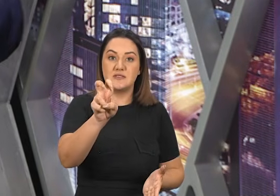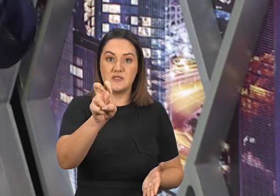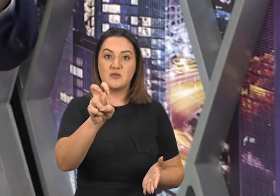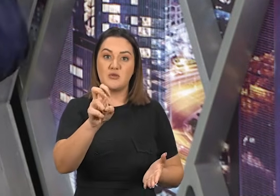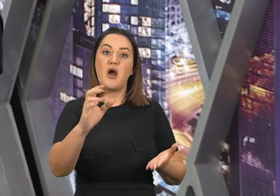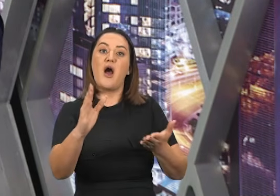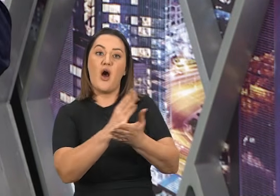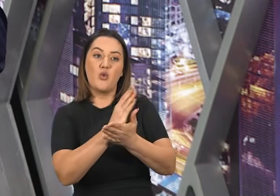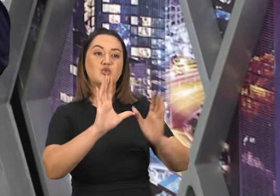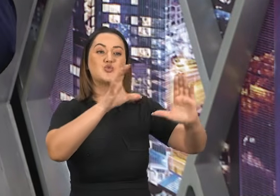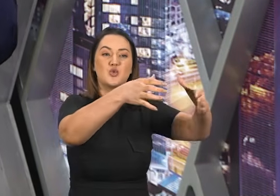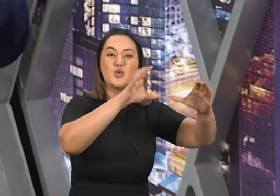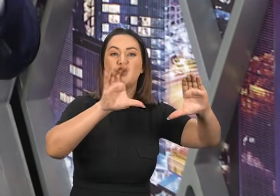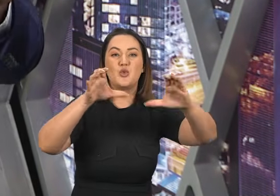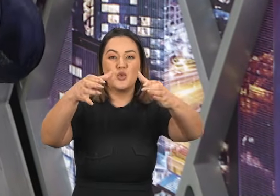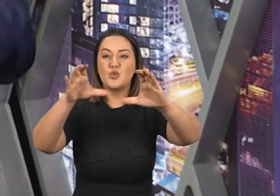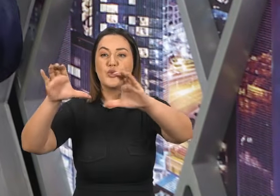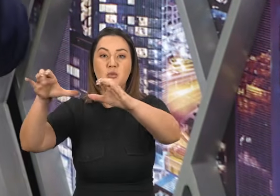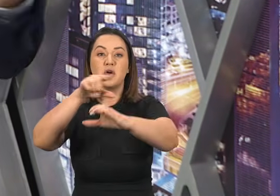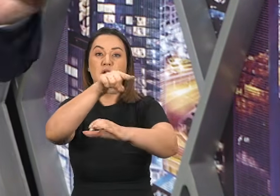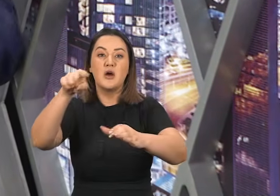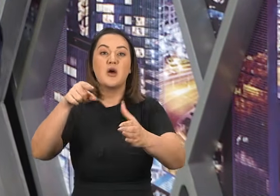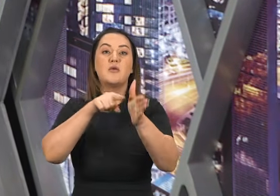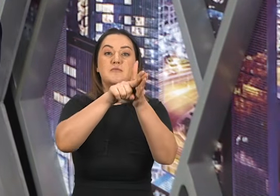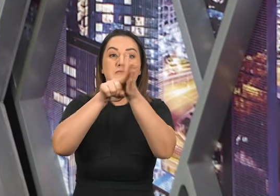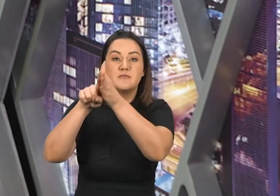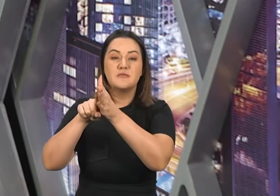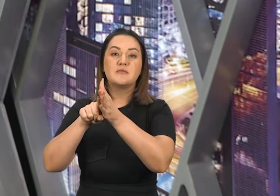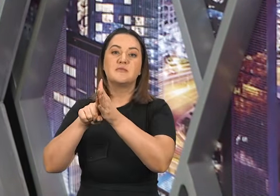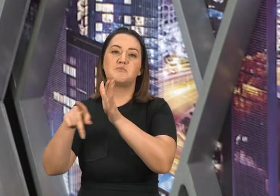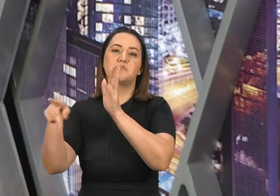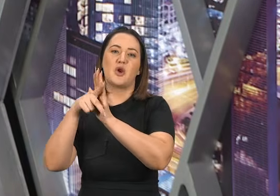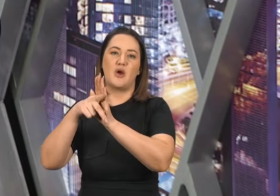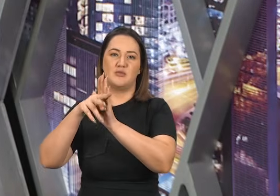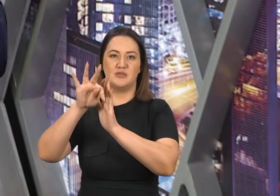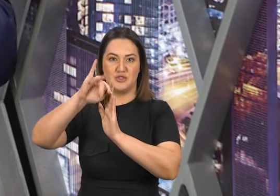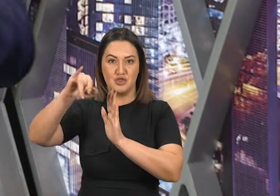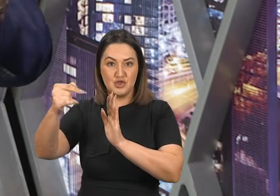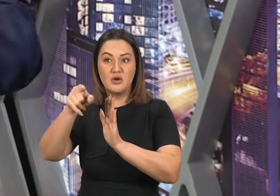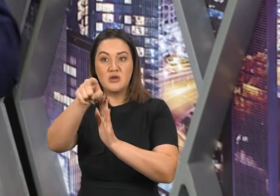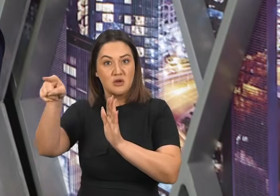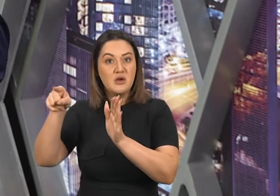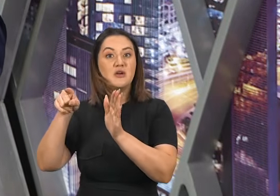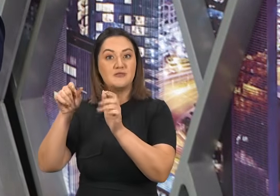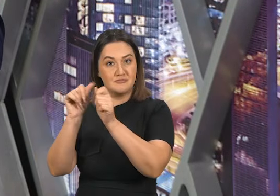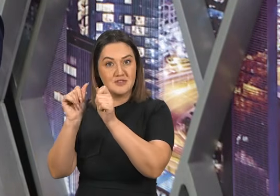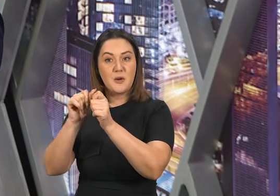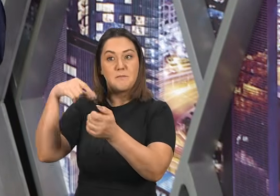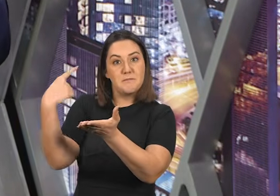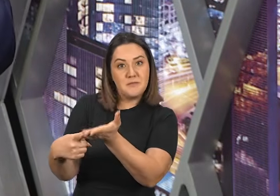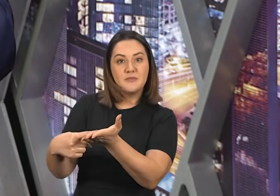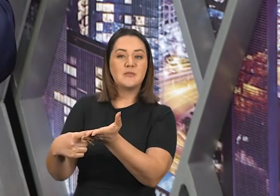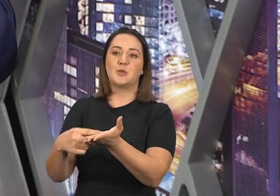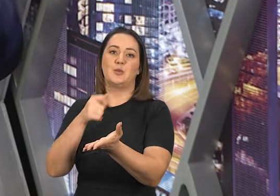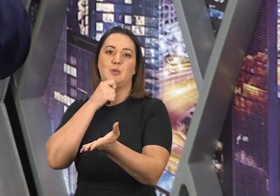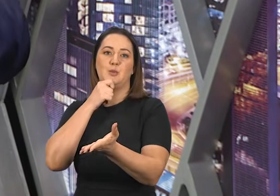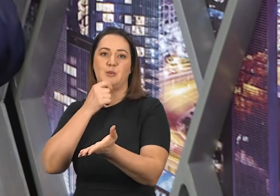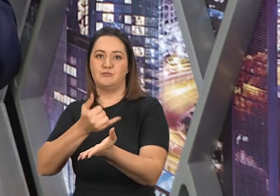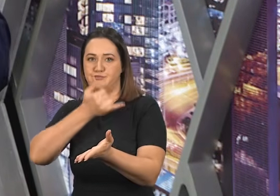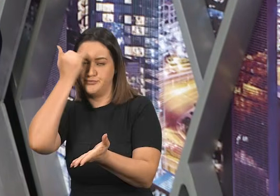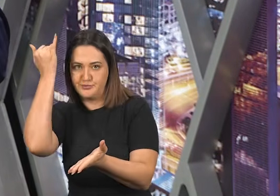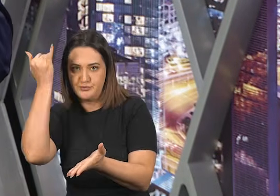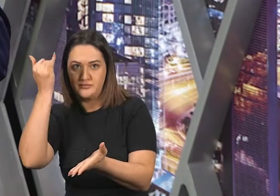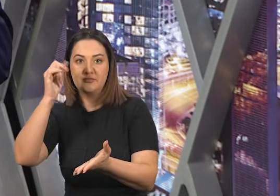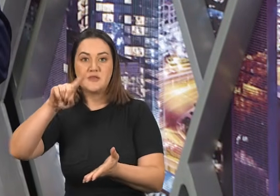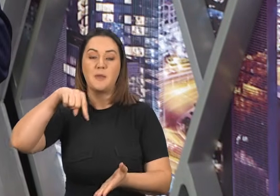Nelson Barbour e de outros mais da Sociedade Torre de Vigia, e Jesus não veio. Depois marcaram outra data